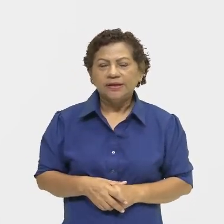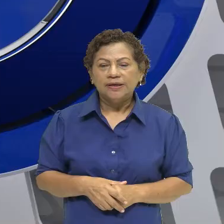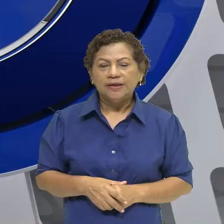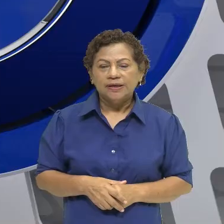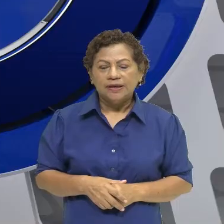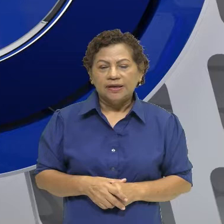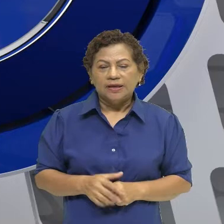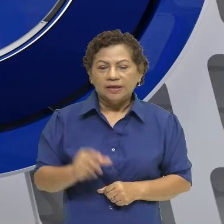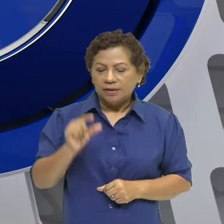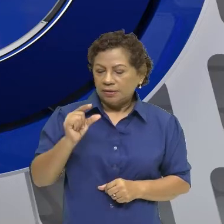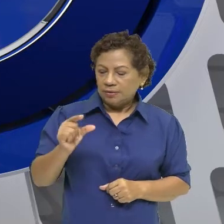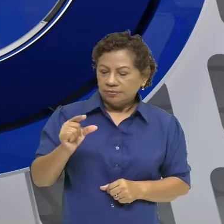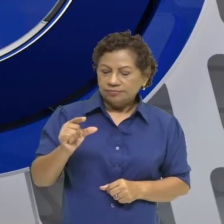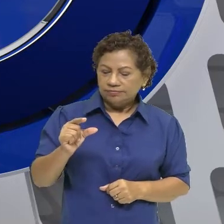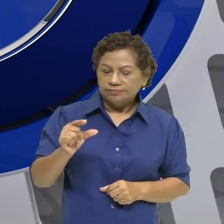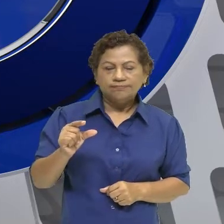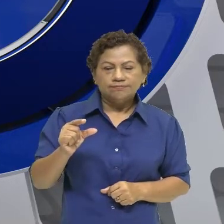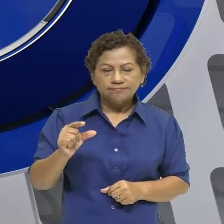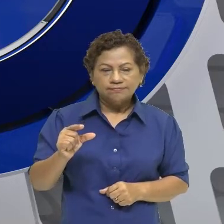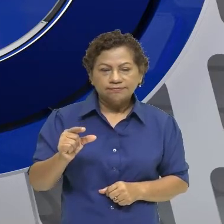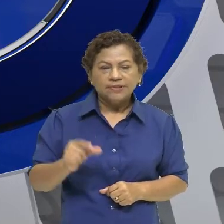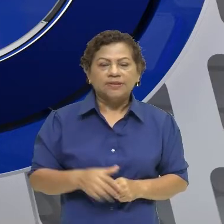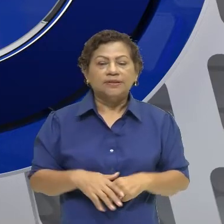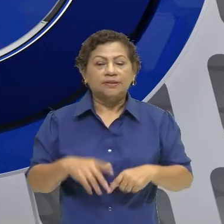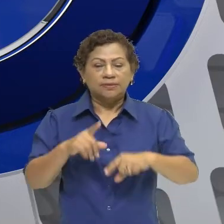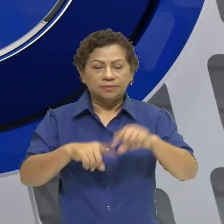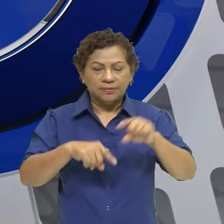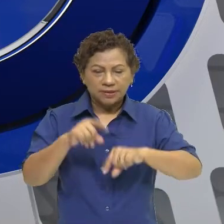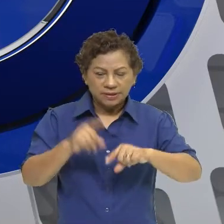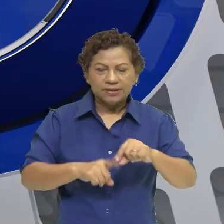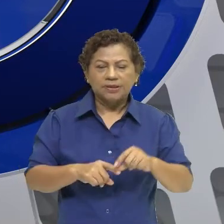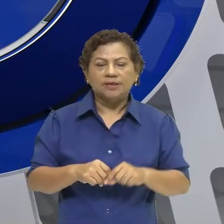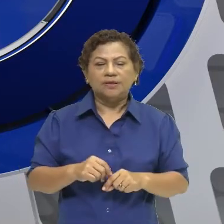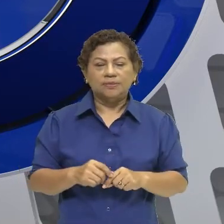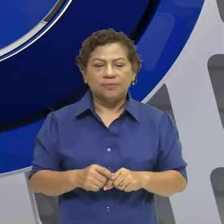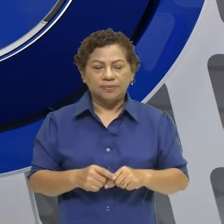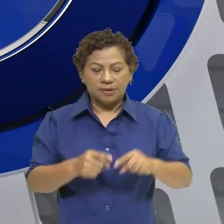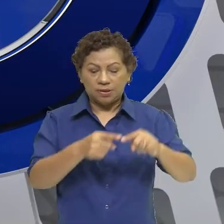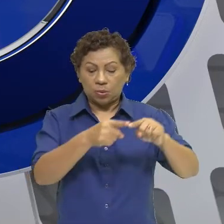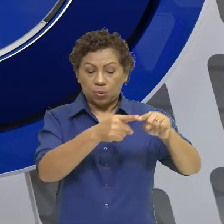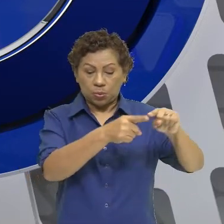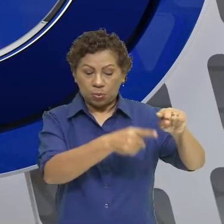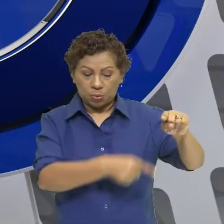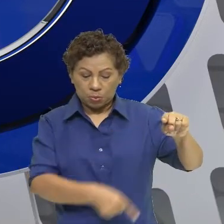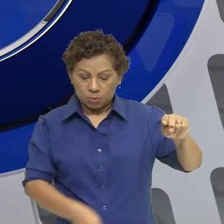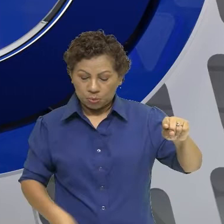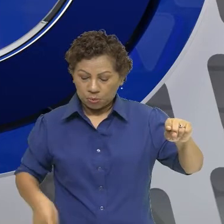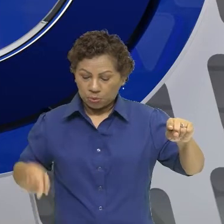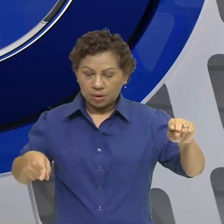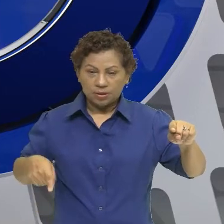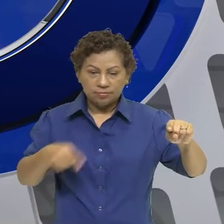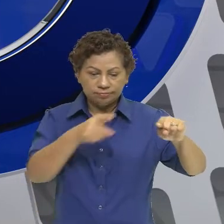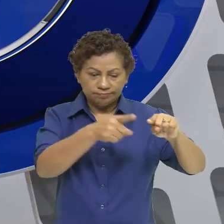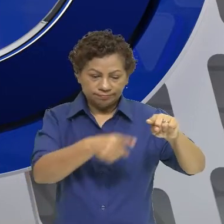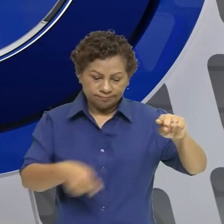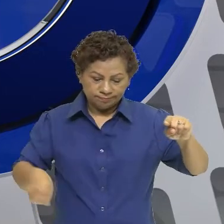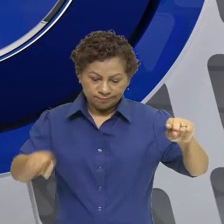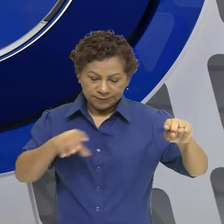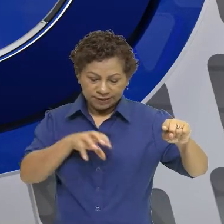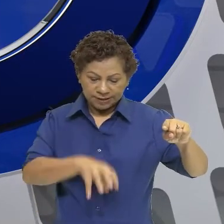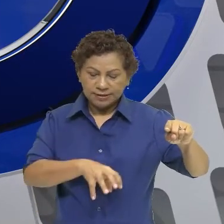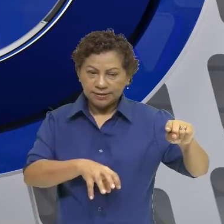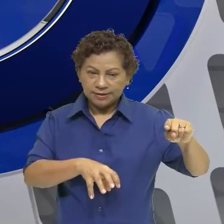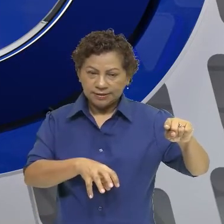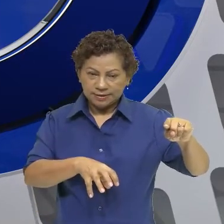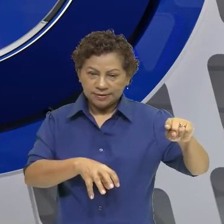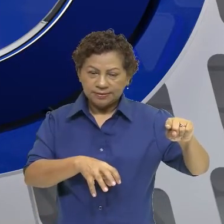cachixi. Então, o berimbau é um arco, vocês vão ver na imagem, com um arame, tem